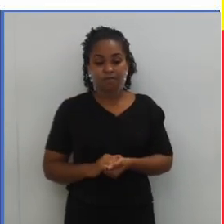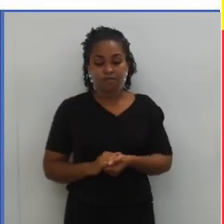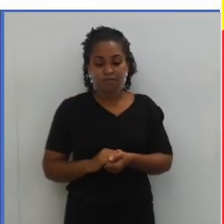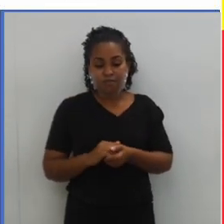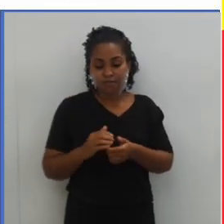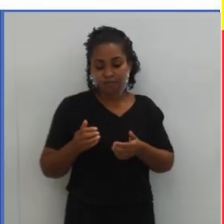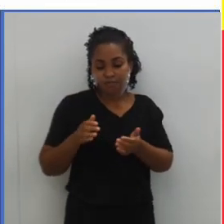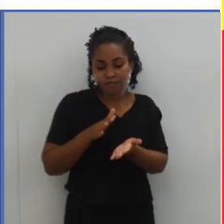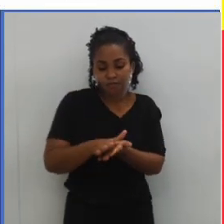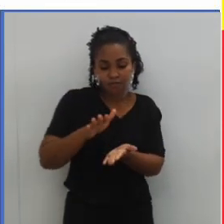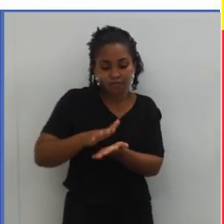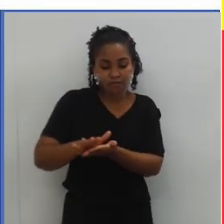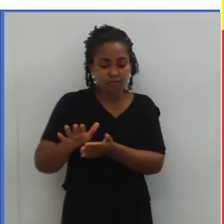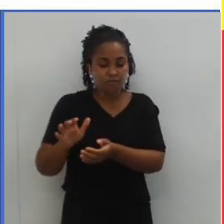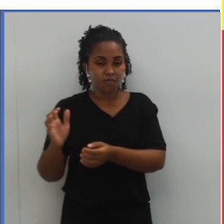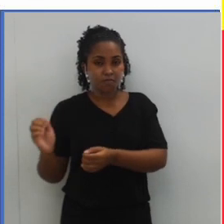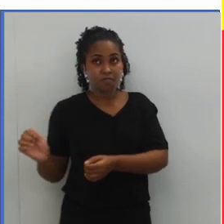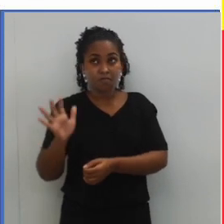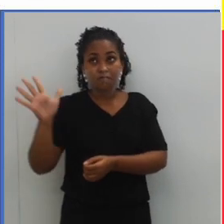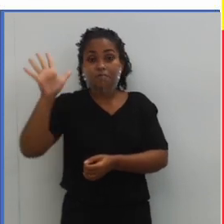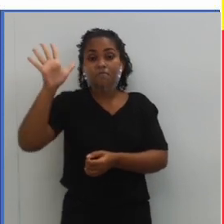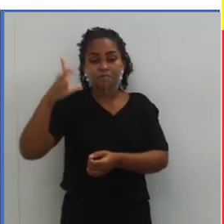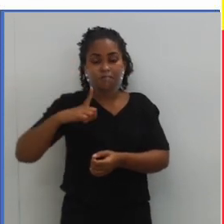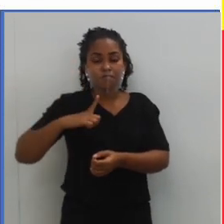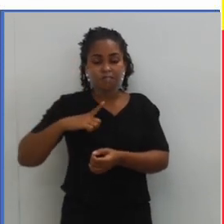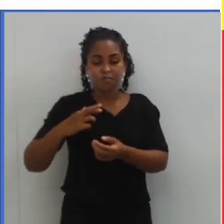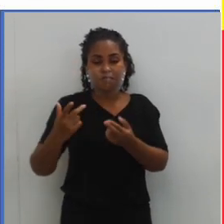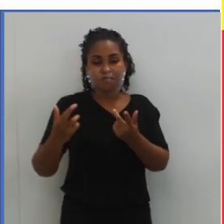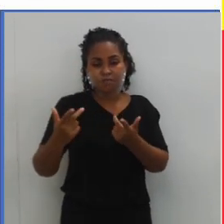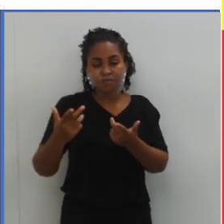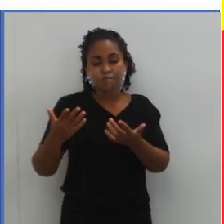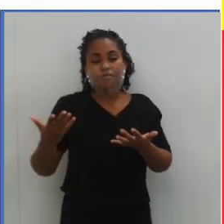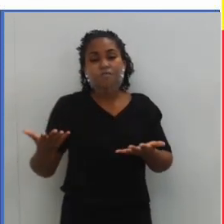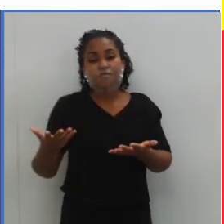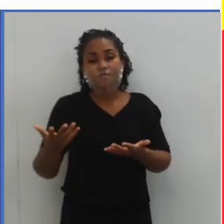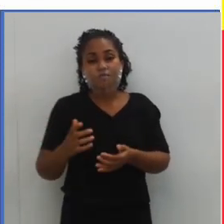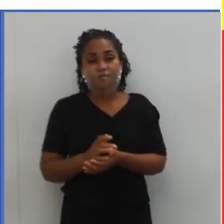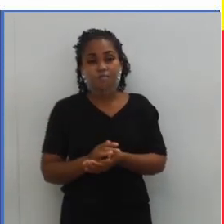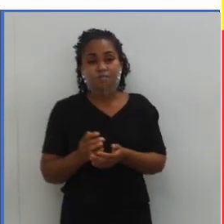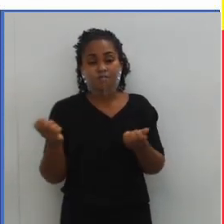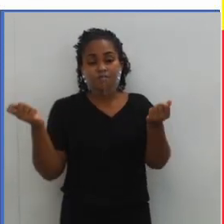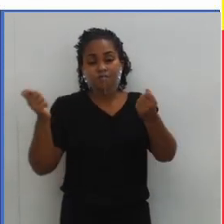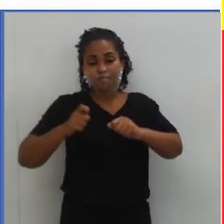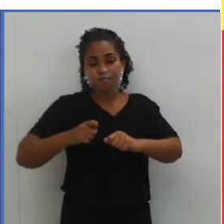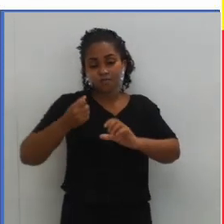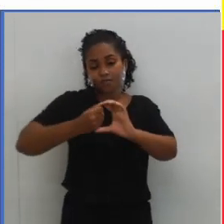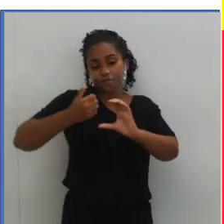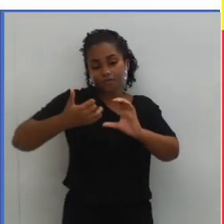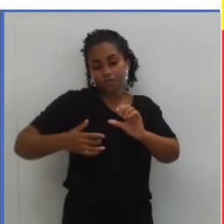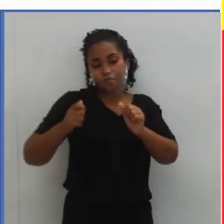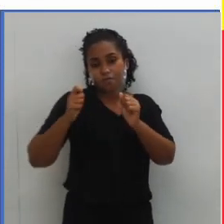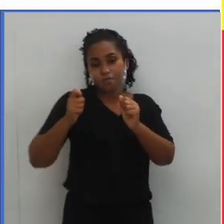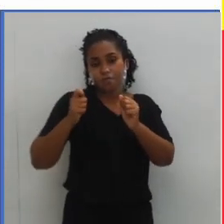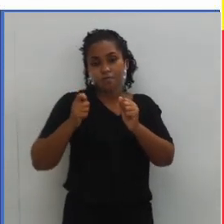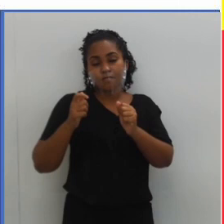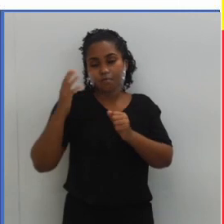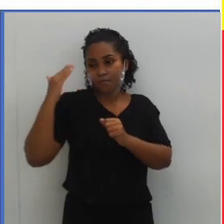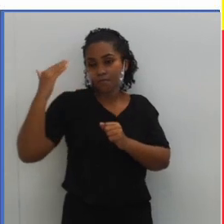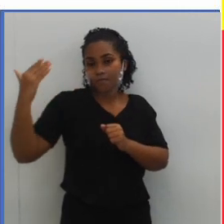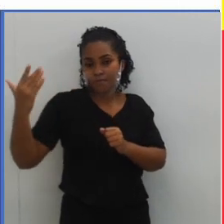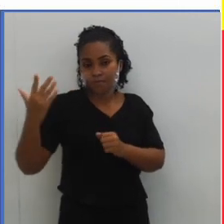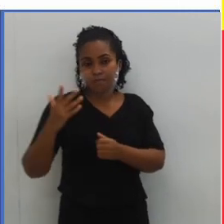grandes produções onerosas, que custassem muito dinheiro. Então, o que era uma tendência de movimento acabou ficando famoso, né,